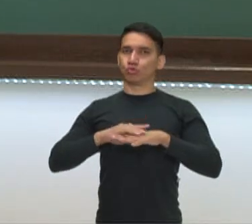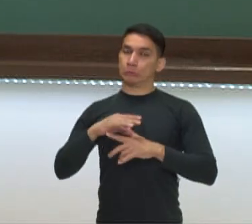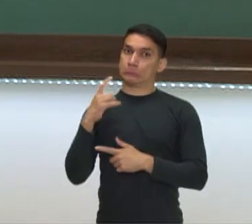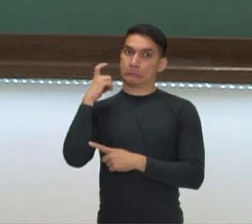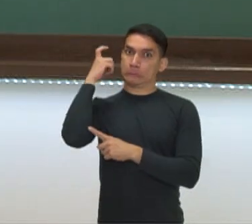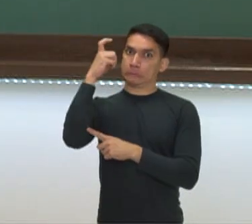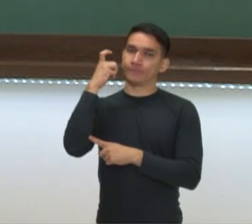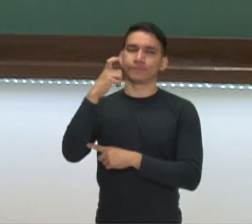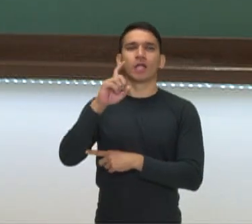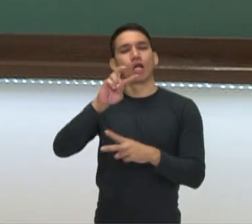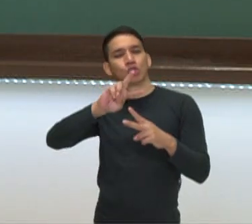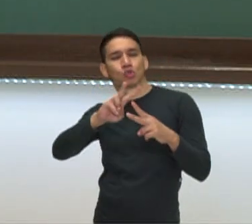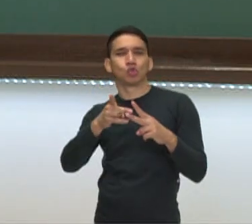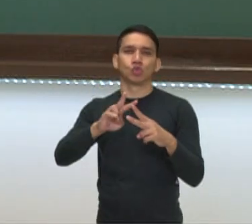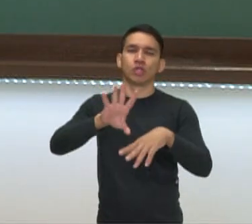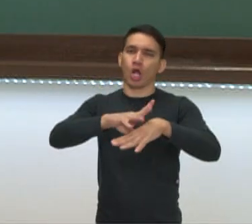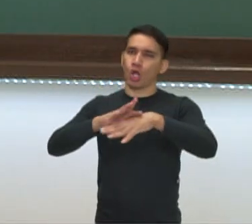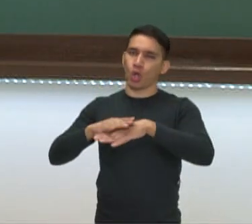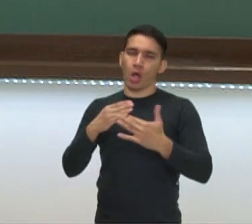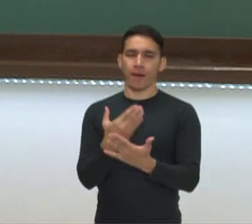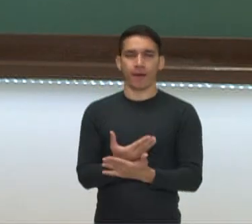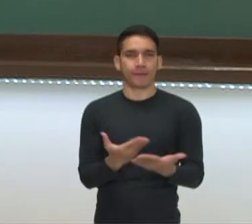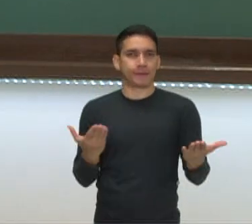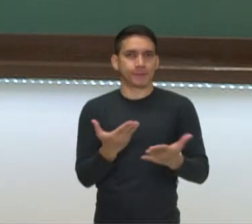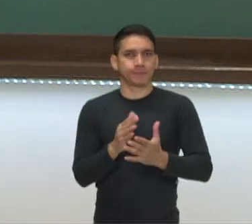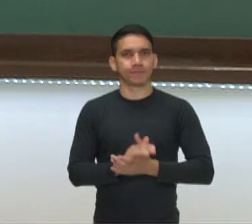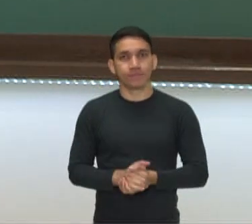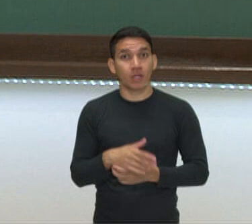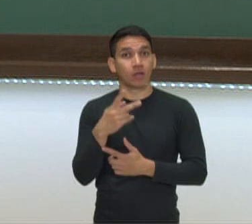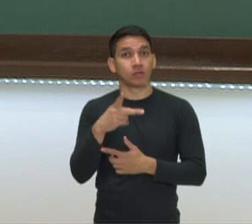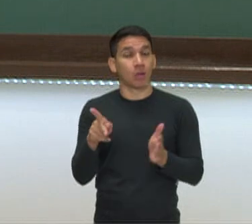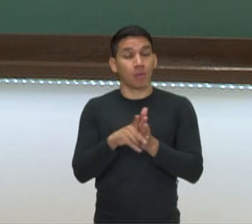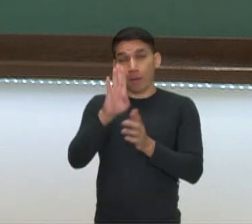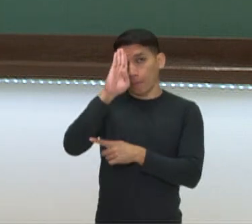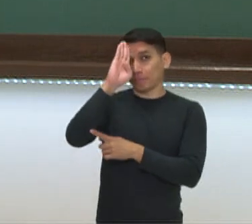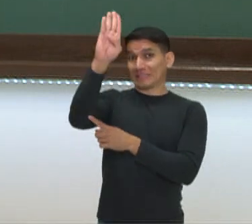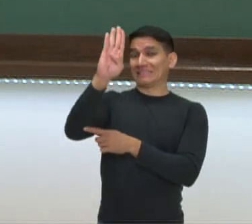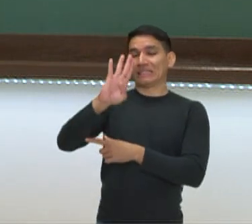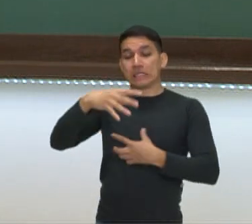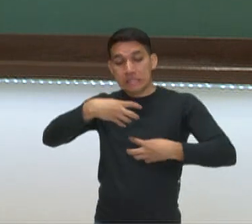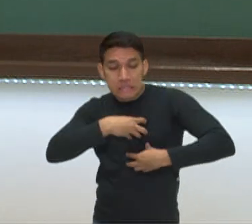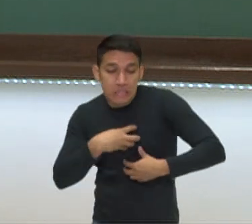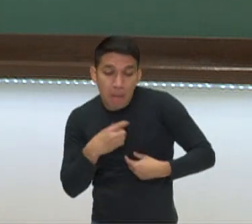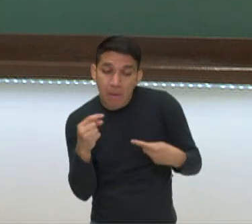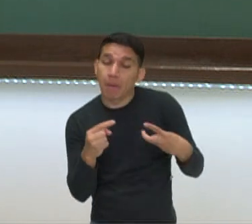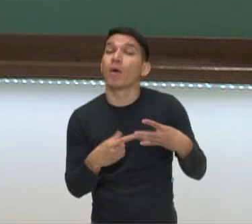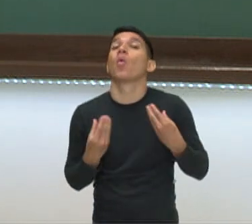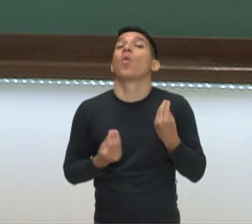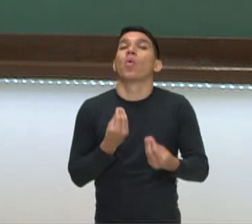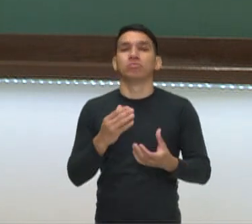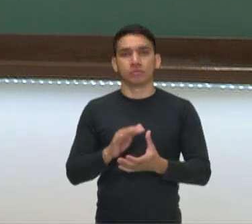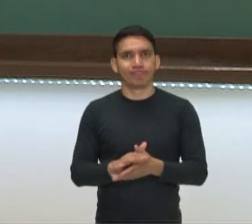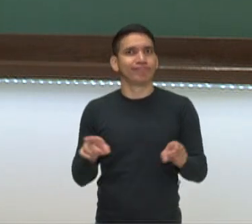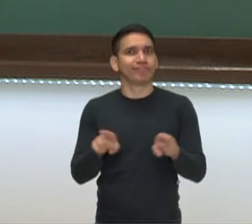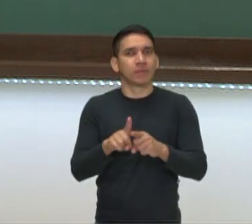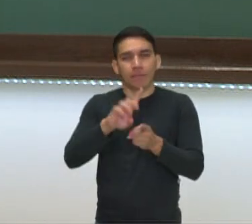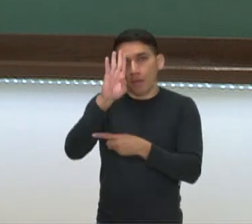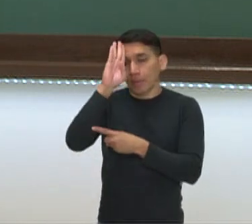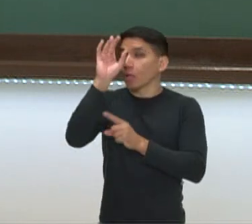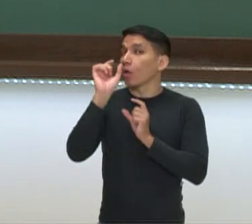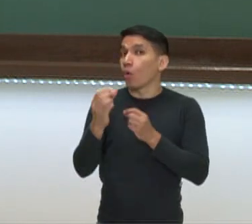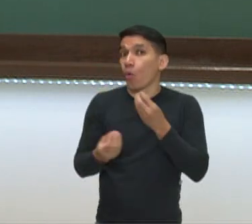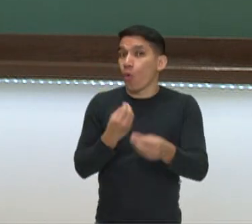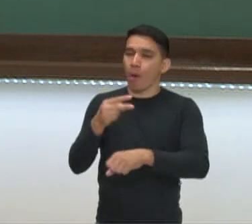nós falamos dessas 2 doenças na aula de hoje, dos seus principais sintomas e principalmente, né, de